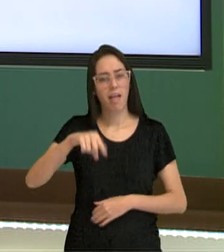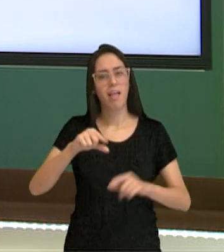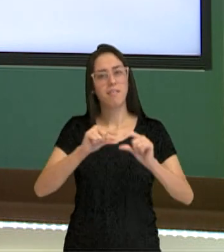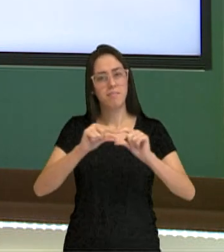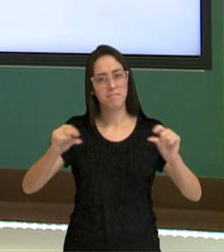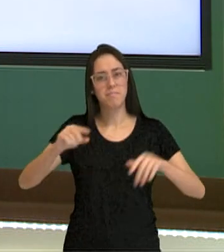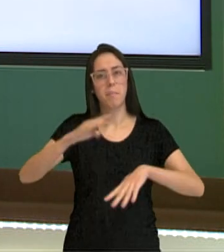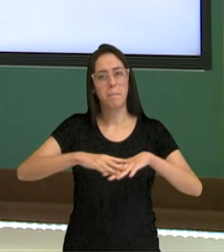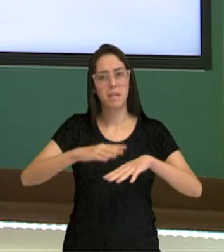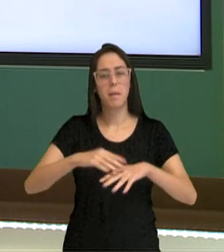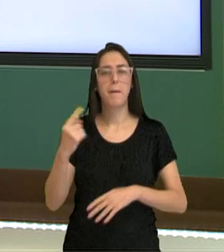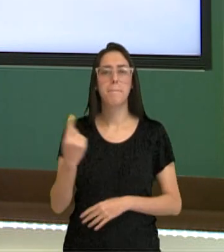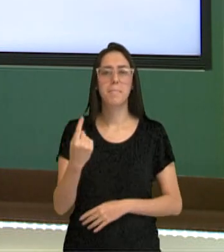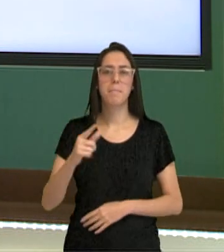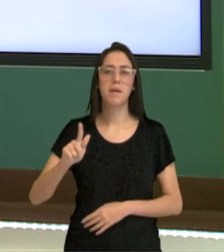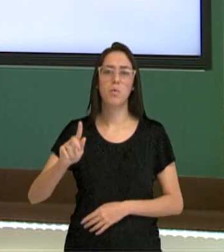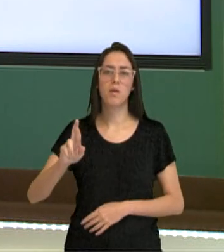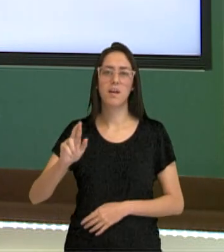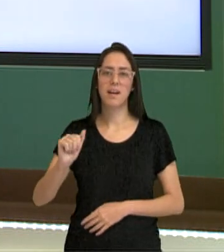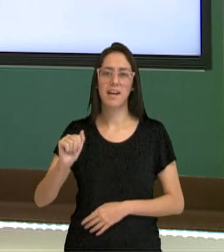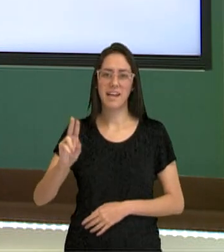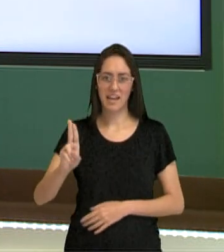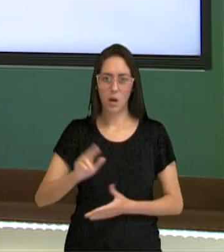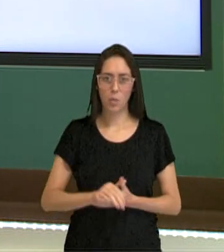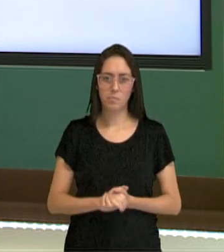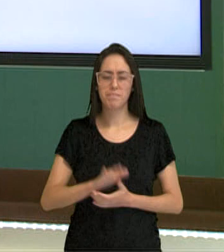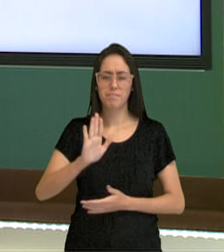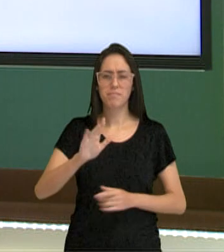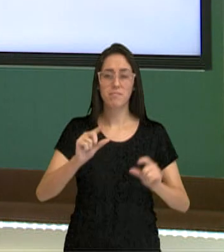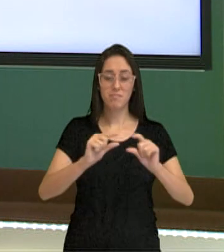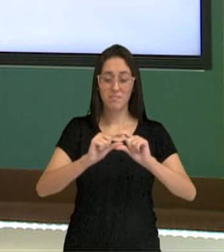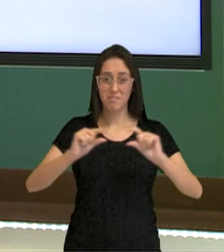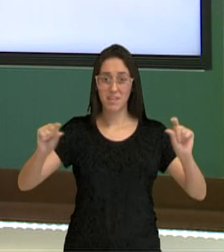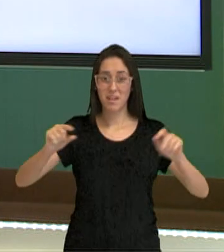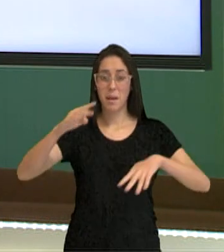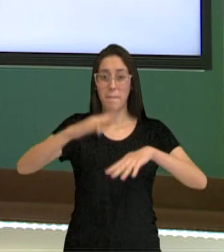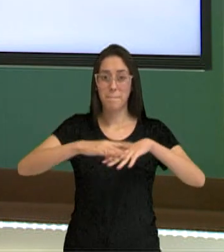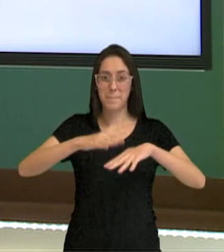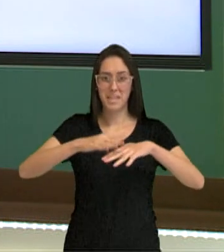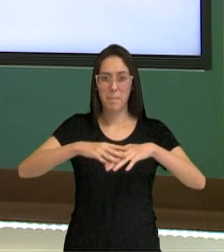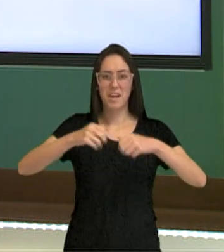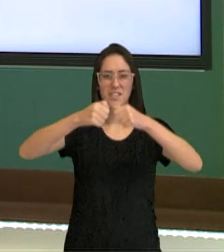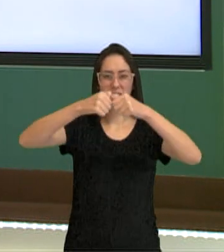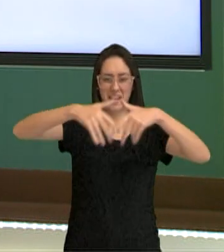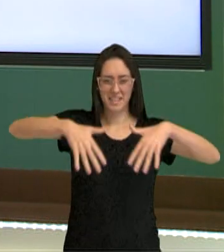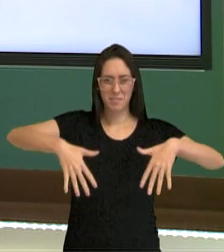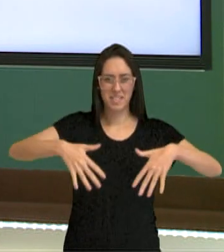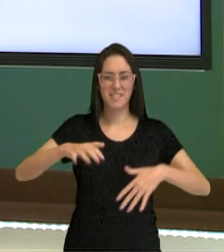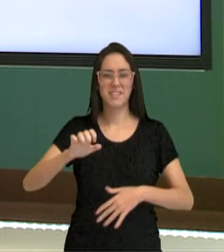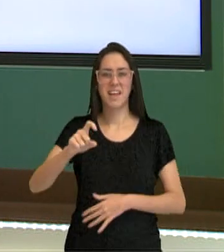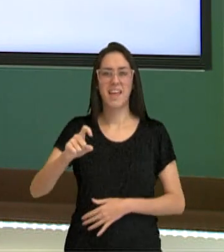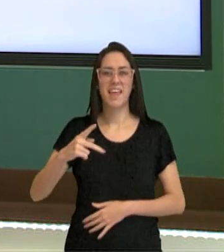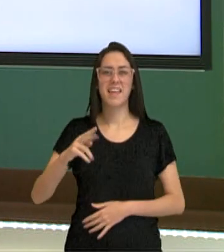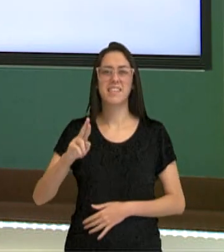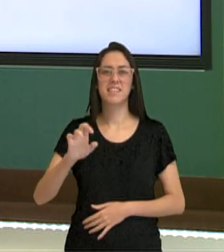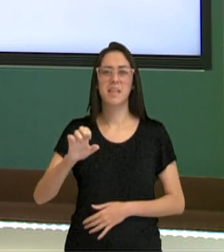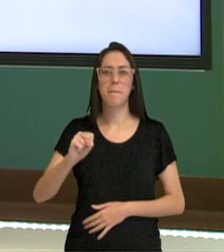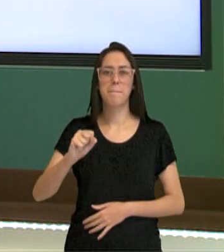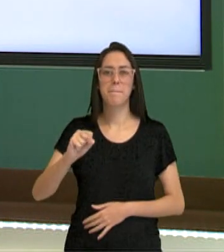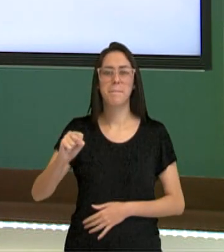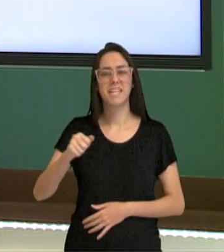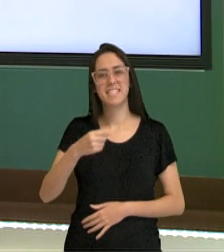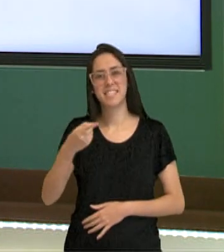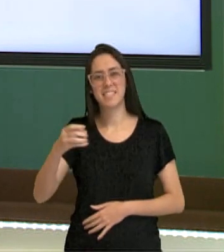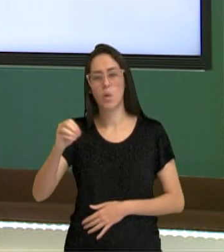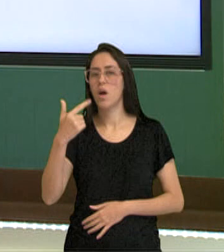ok? Só para lembrar a diferença, gente, expressão matemática, ela não tem o sinal de igual, tá bom? Equação tem